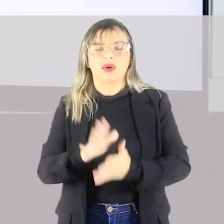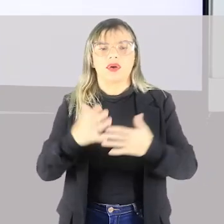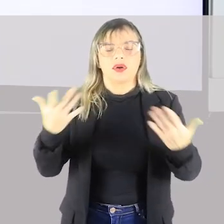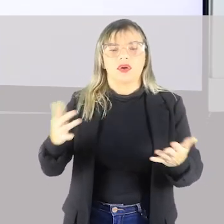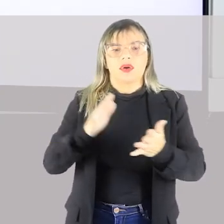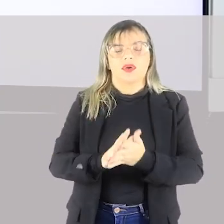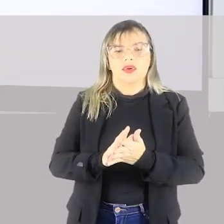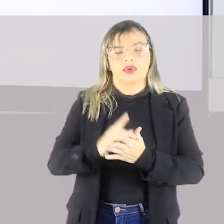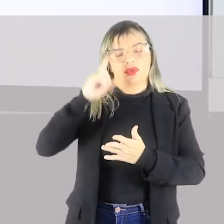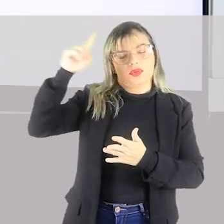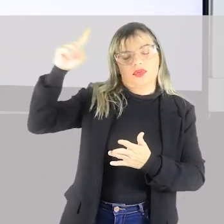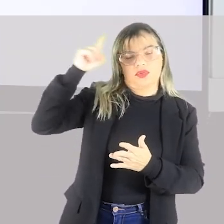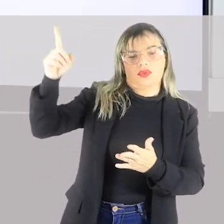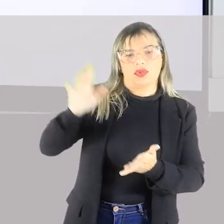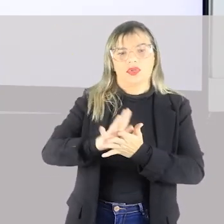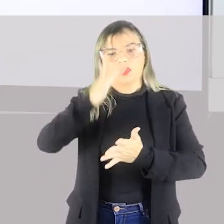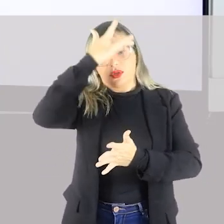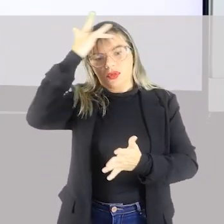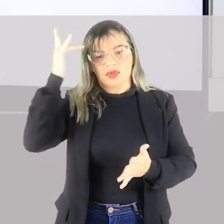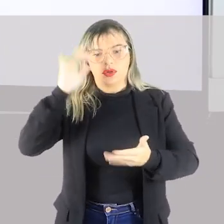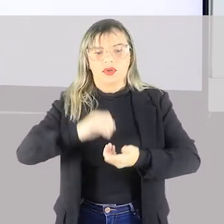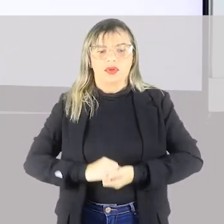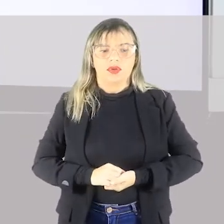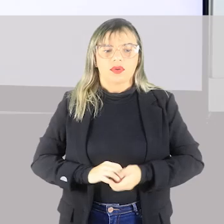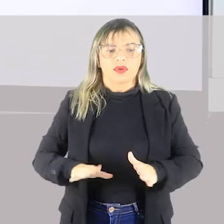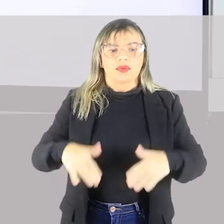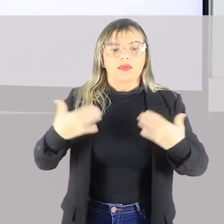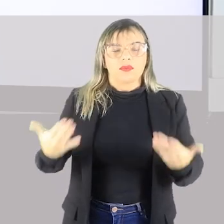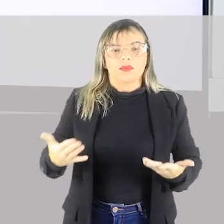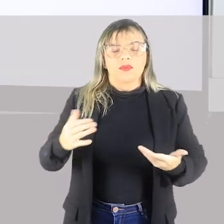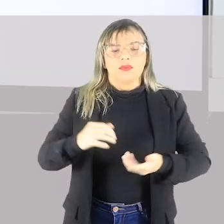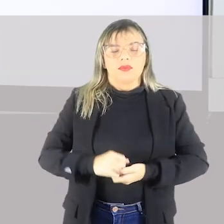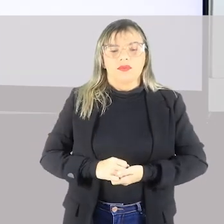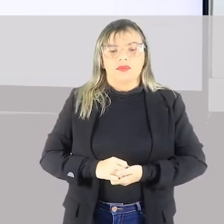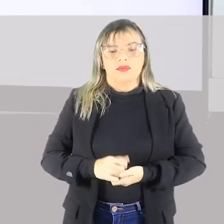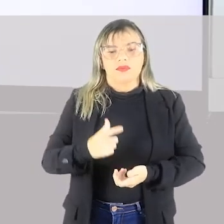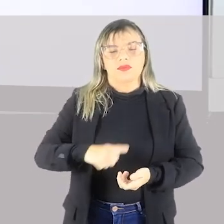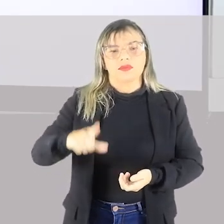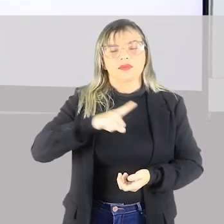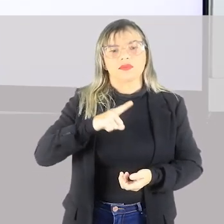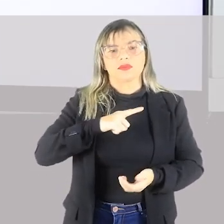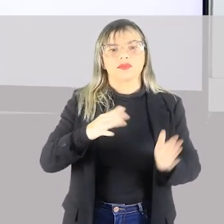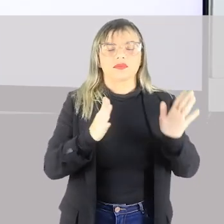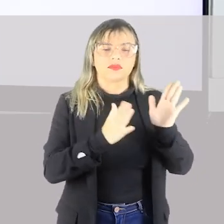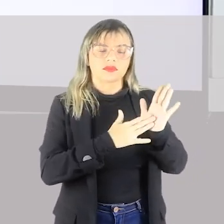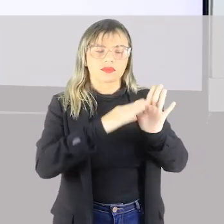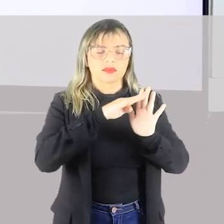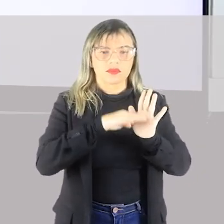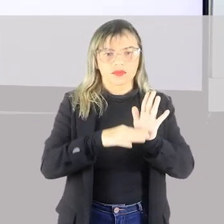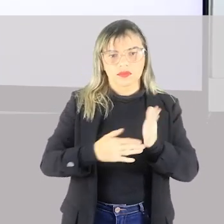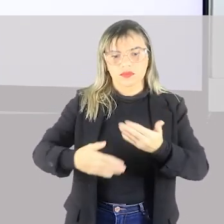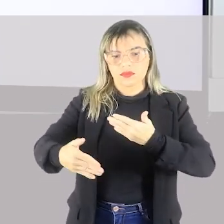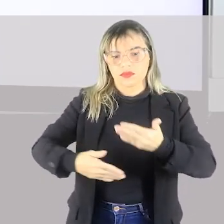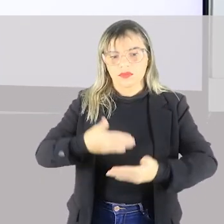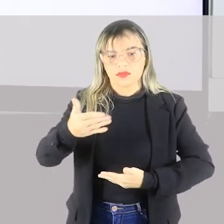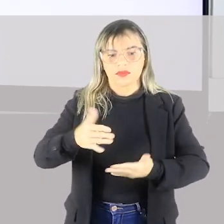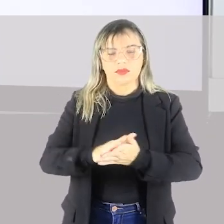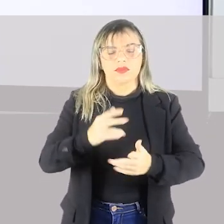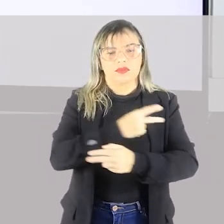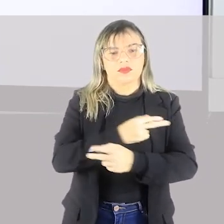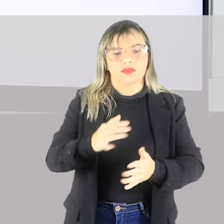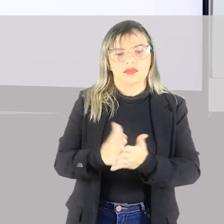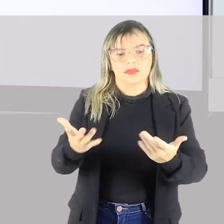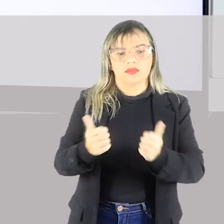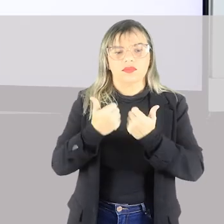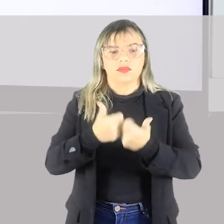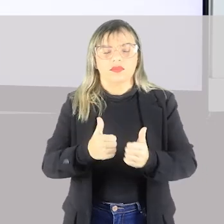do cotidiano, do dia a dia das pessoas. Ou seja, deverá estabelecer uma relação com as políticas de transporte,